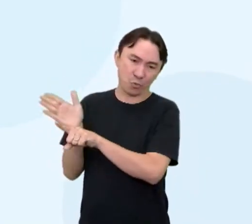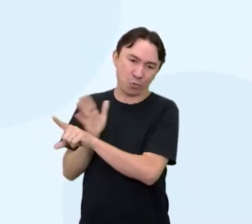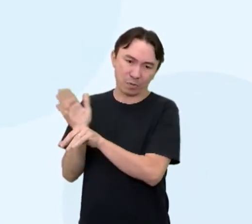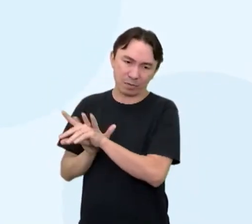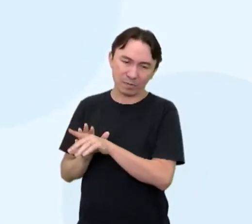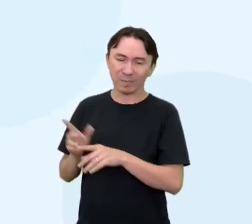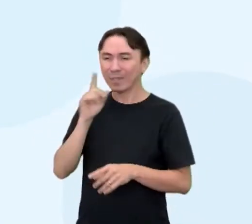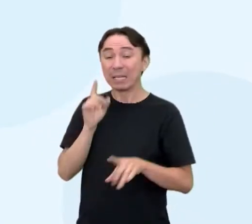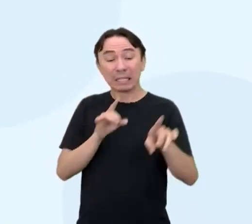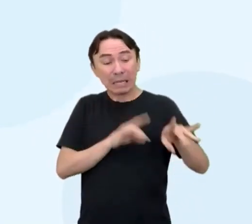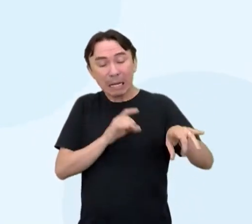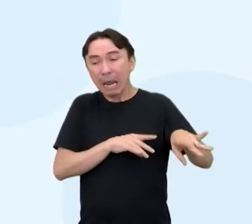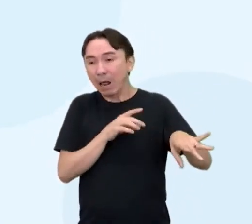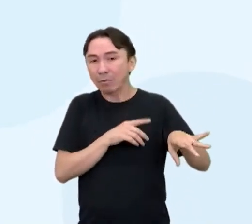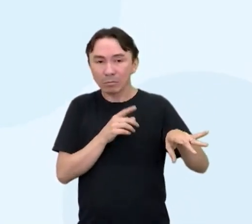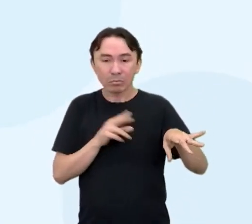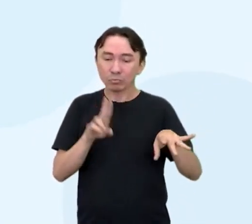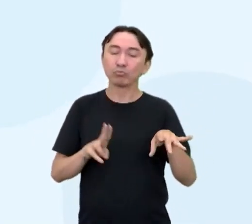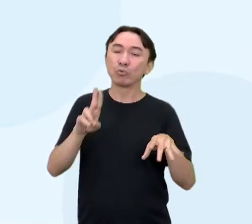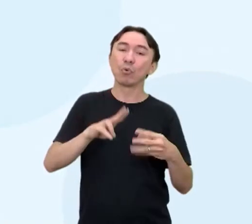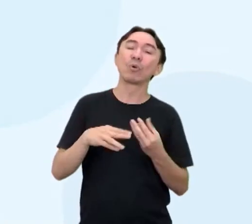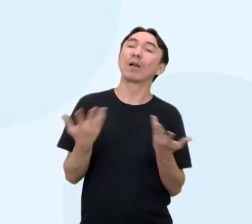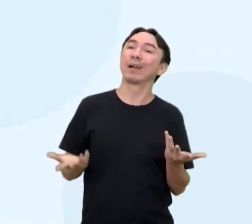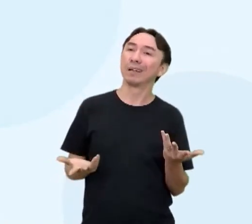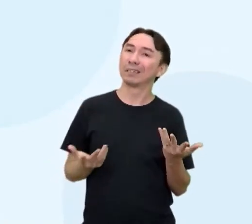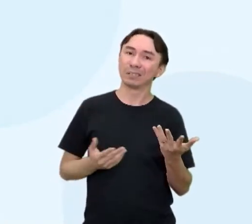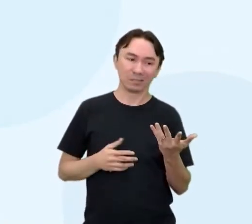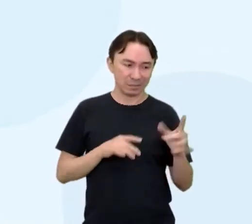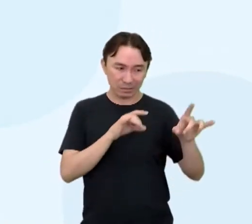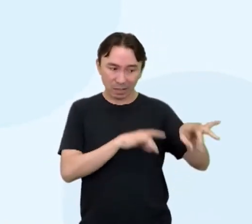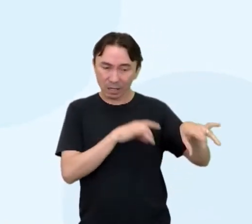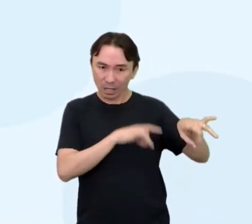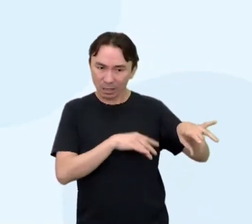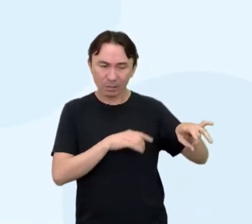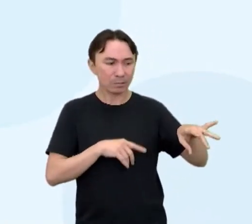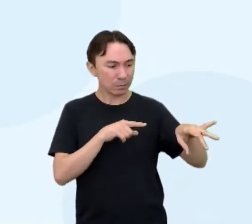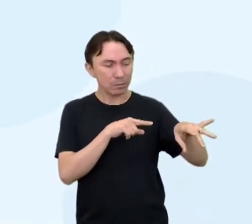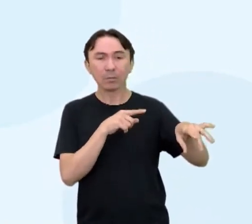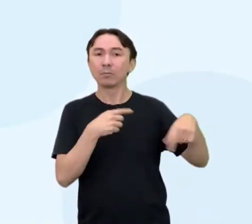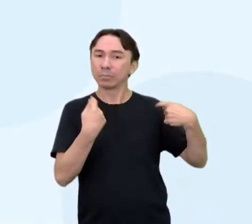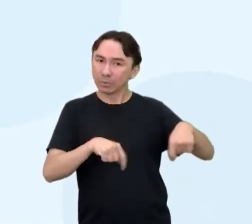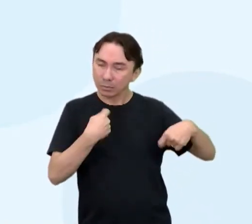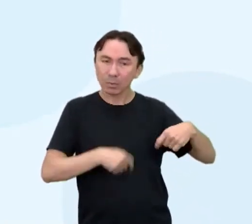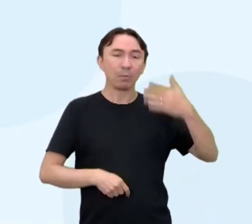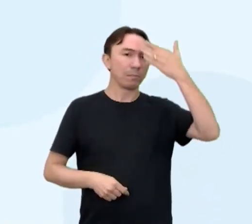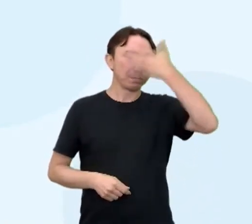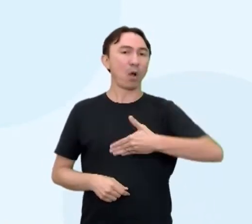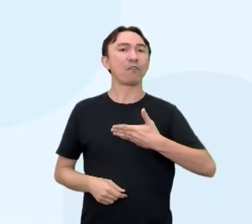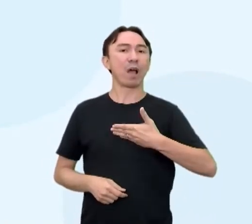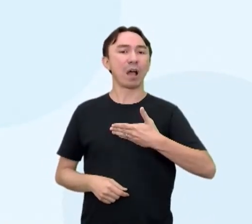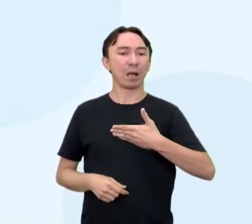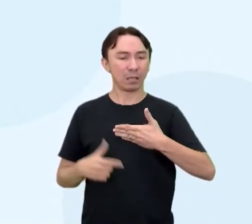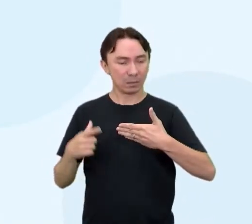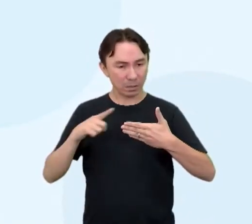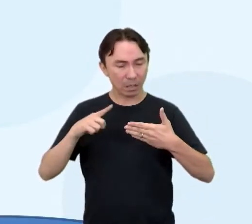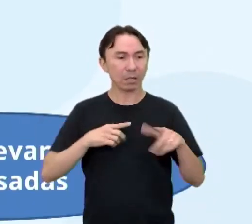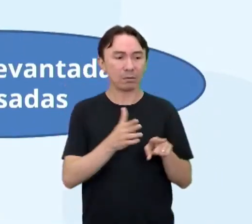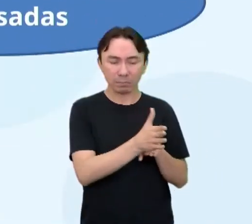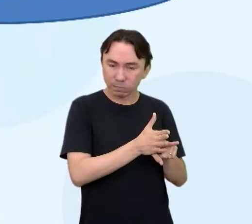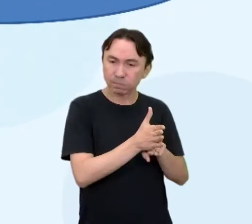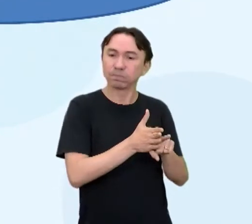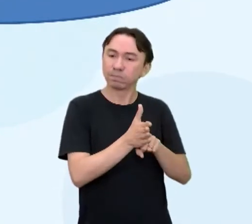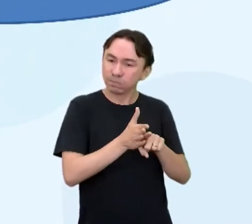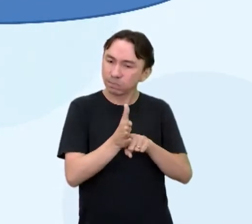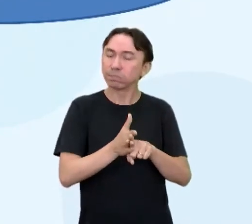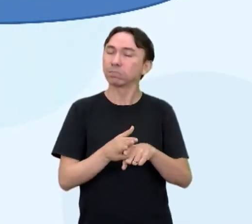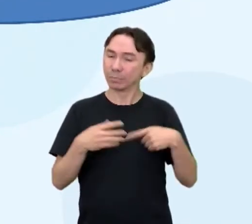que eu acho que é verdade. Então, esse método não é confiável. Eu preciso usar um método de comprovação, de pesquisa, de ir para campo